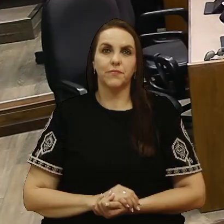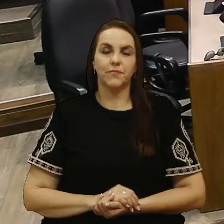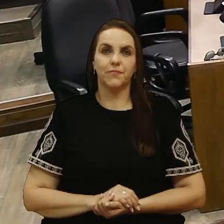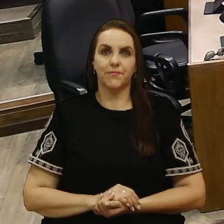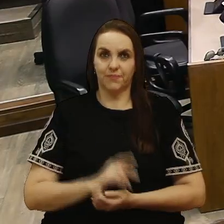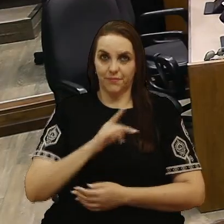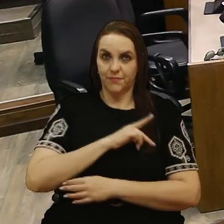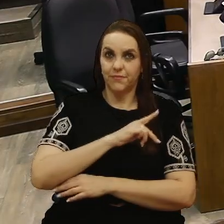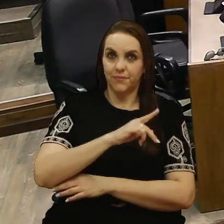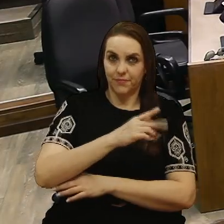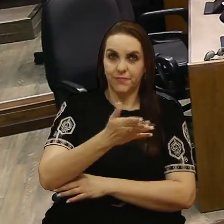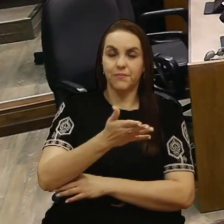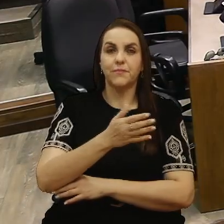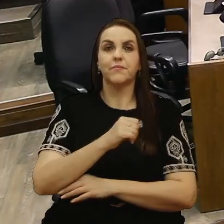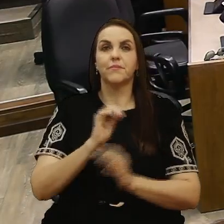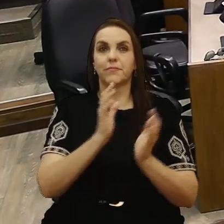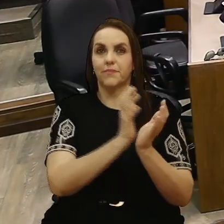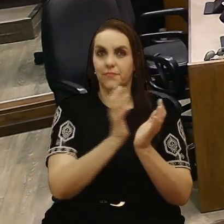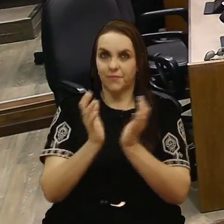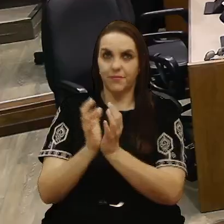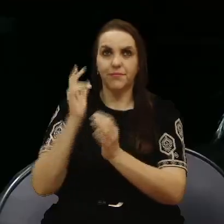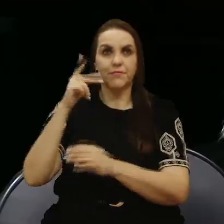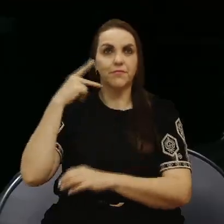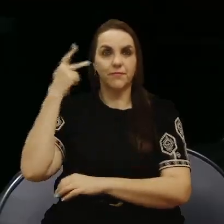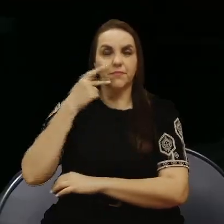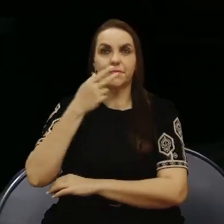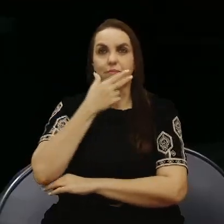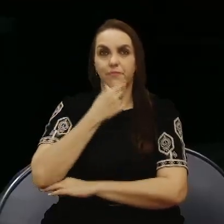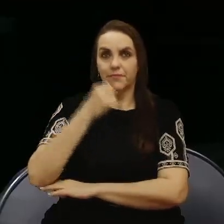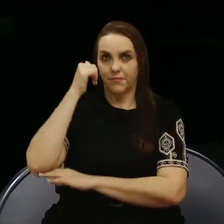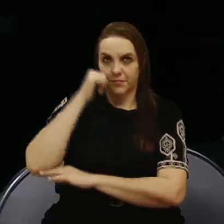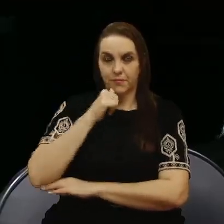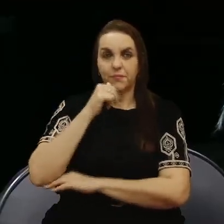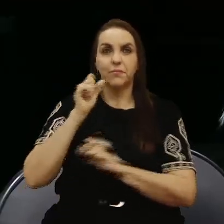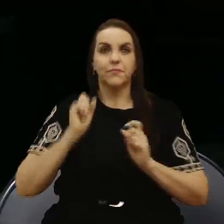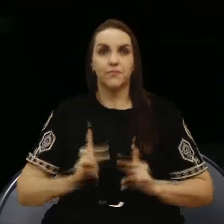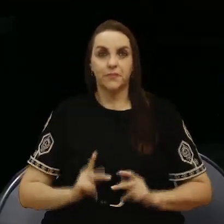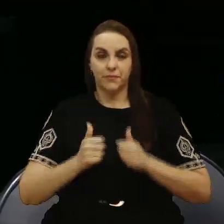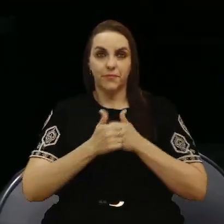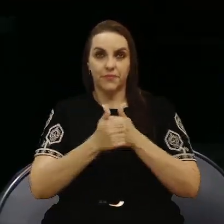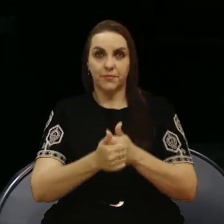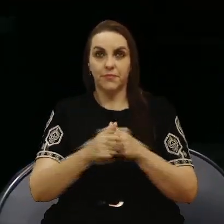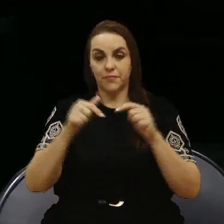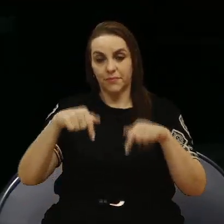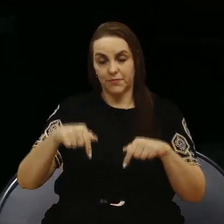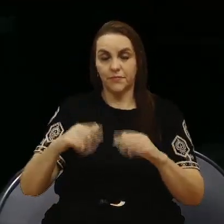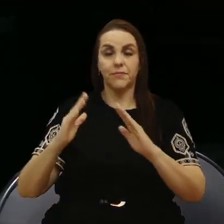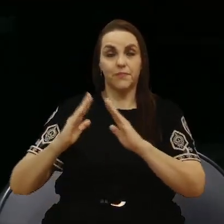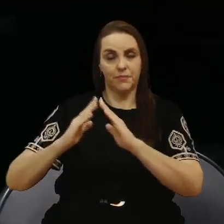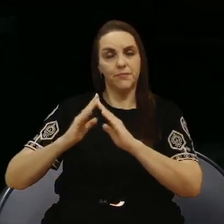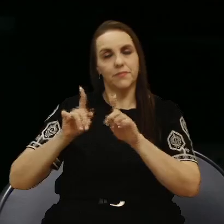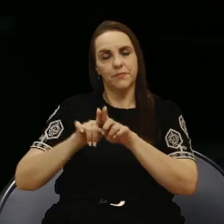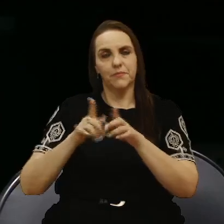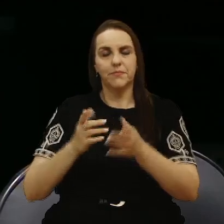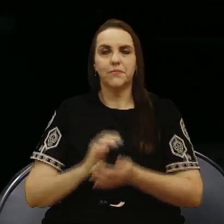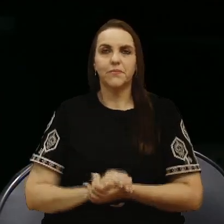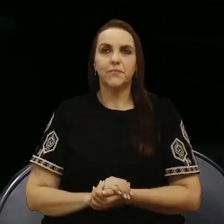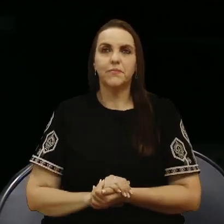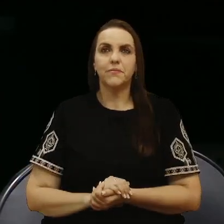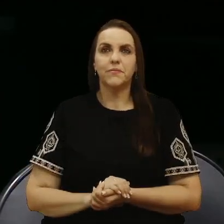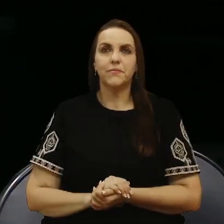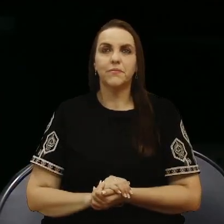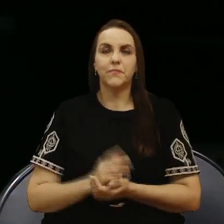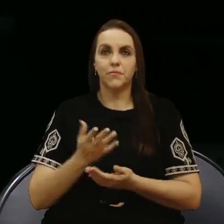Senhor presidente, nobres colegas, vereadores e vereadoras, as pessoas que nos acompanham daqui de casa, hoje, em nome da bancada